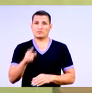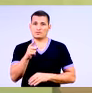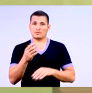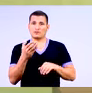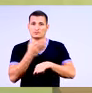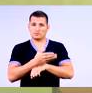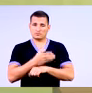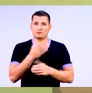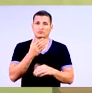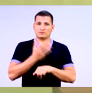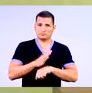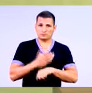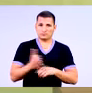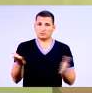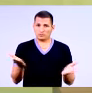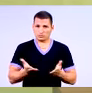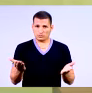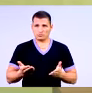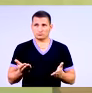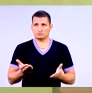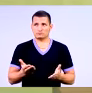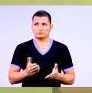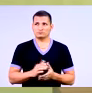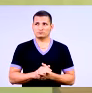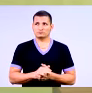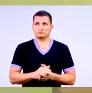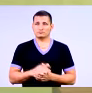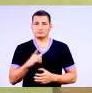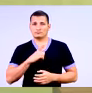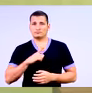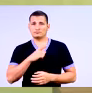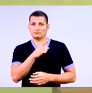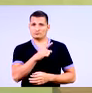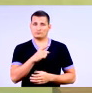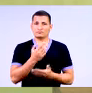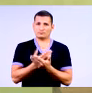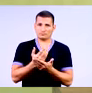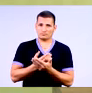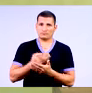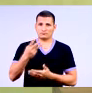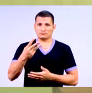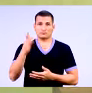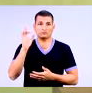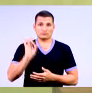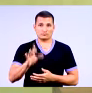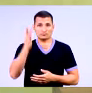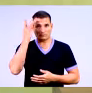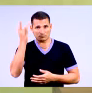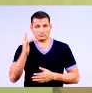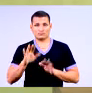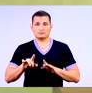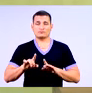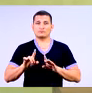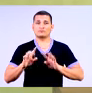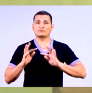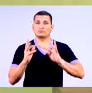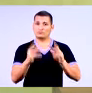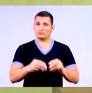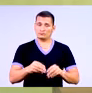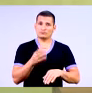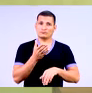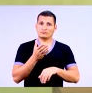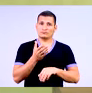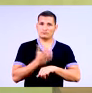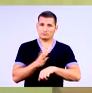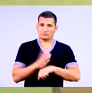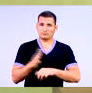a atividade de hoje, ela vai, na verdade, vai estar disponível da aula 3 somente amanhã. Então, todas as atividades aí até o